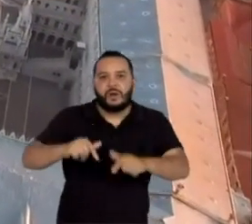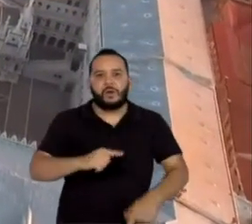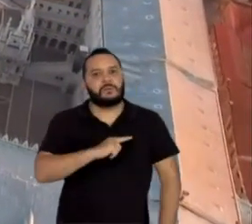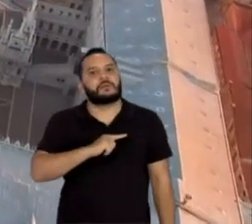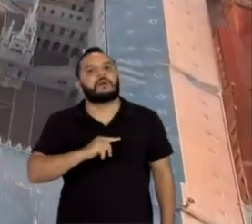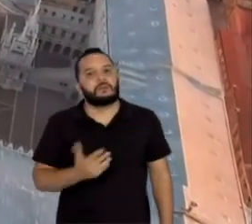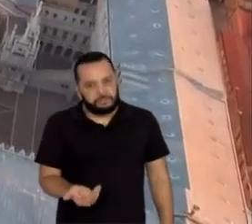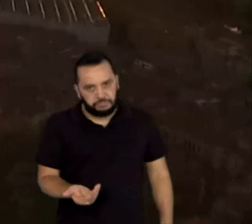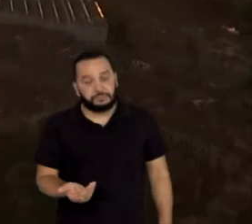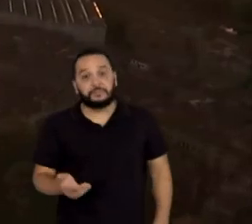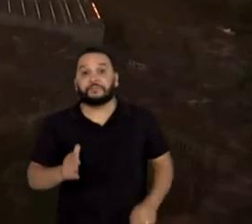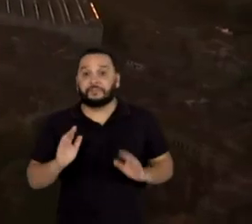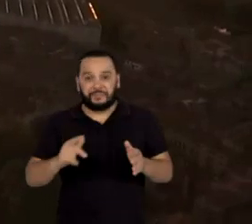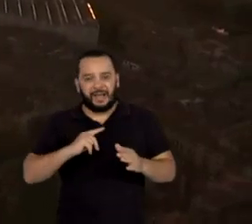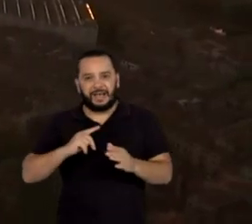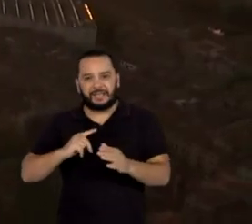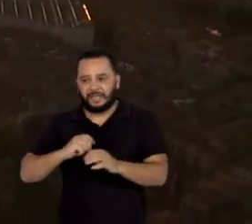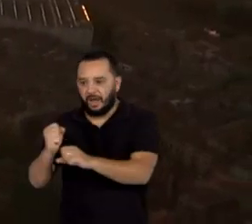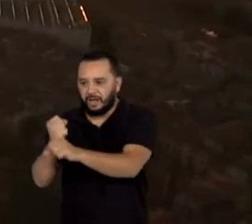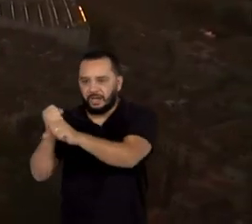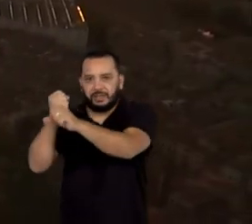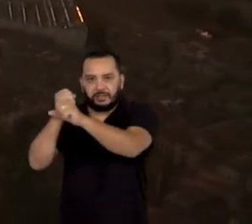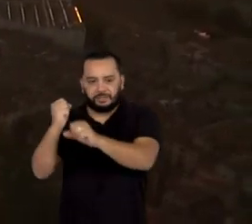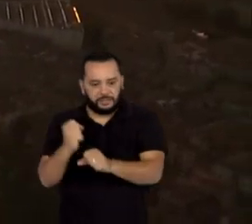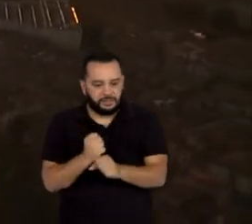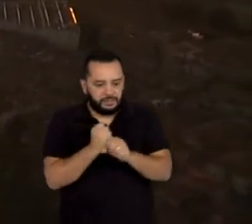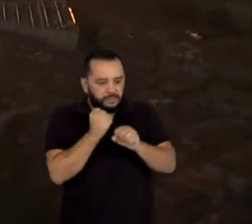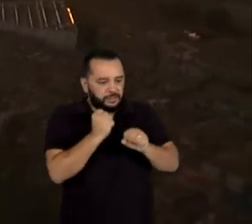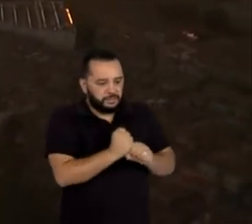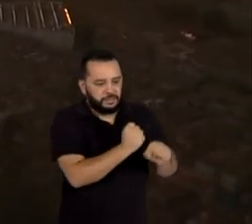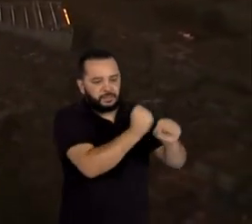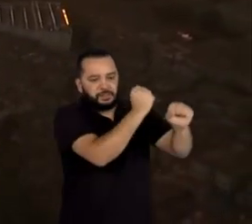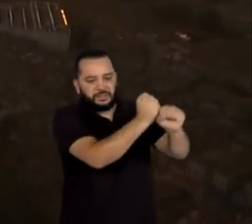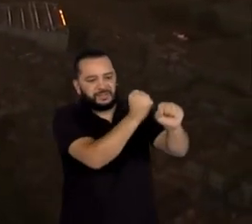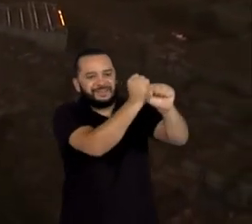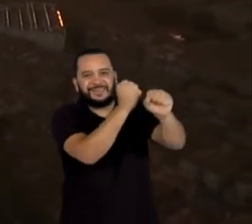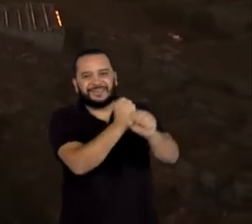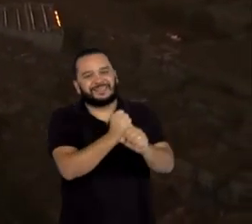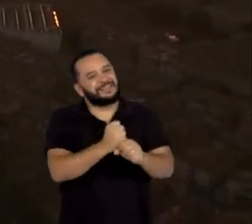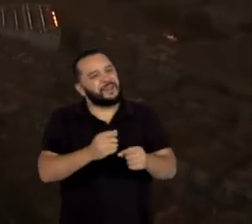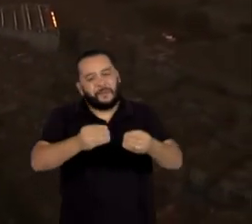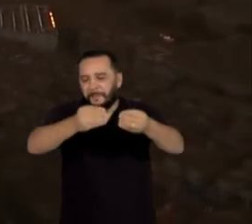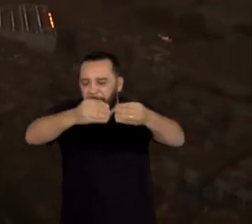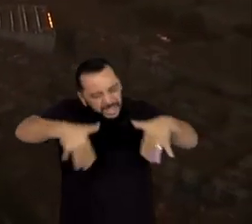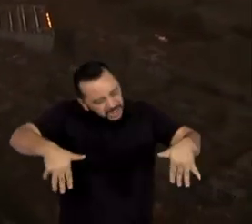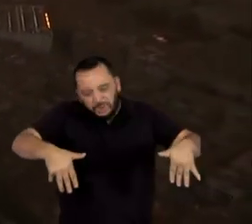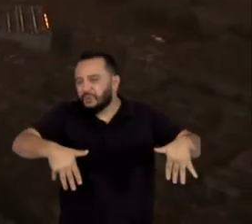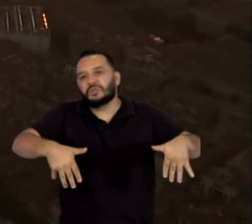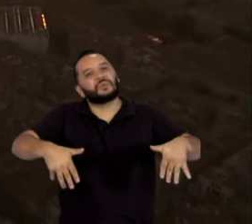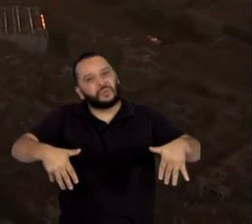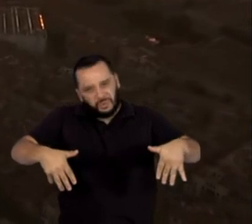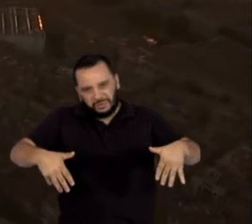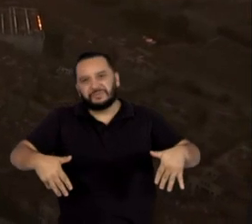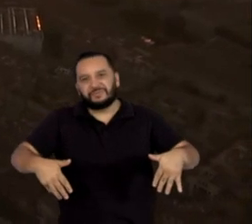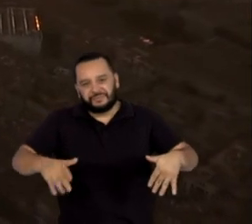Mas o crescimento desordenado sobre aterros e ilhas artificiais acabou gerando graves problemas.